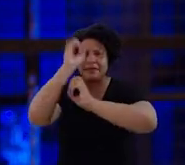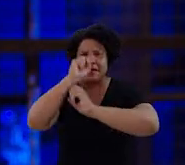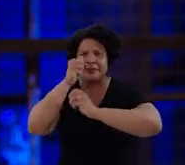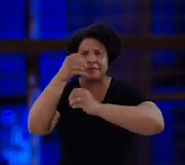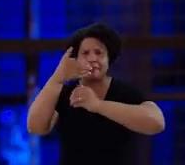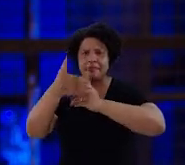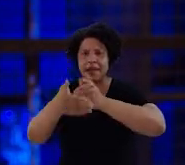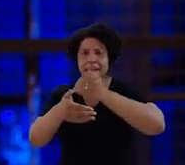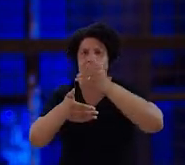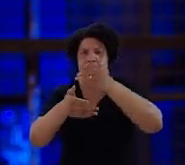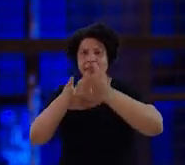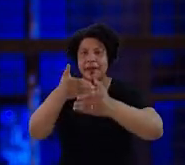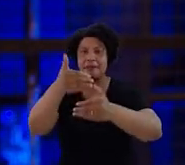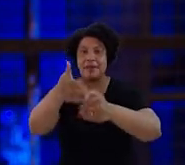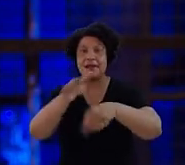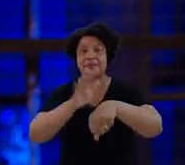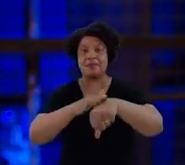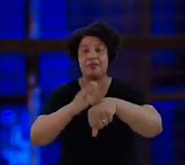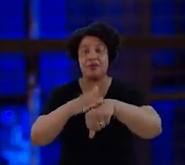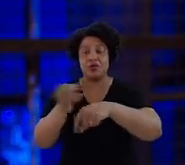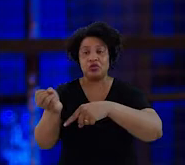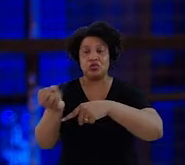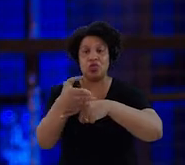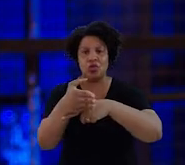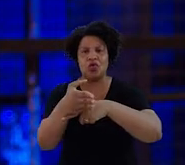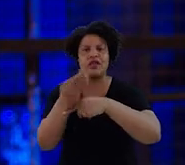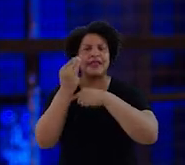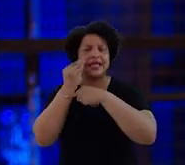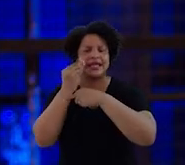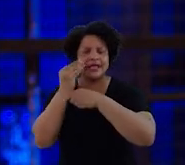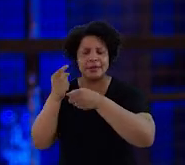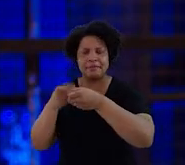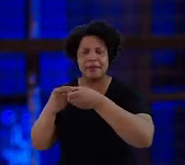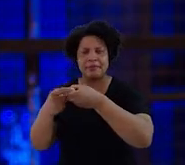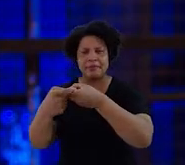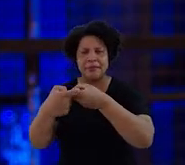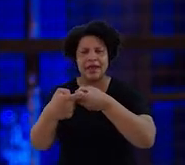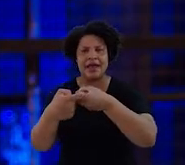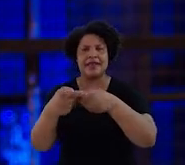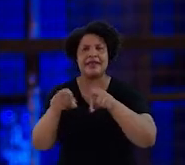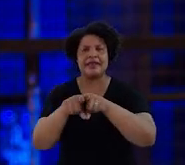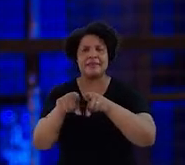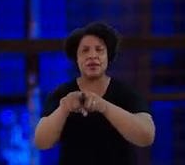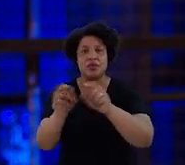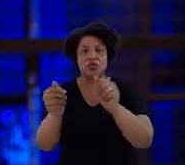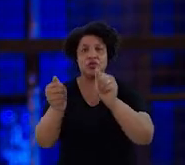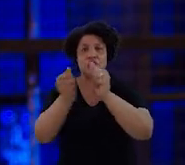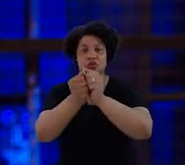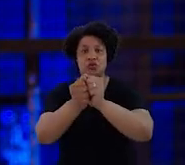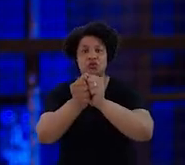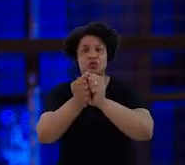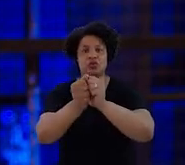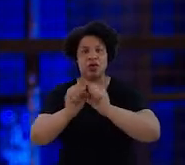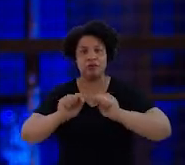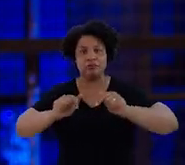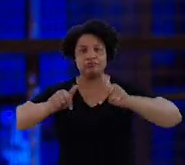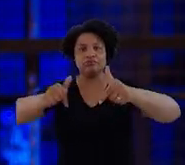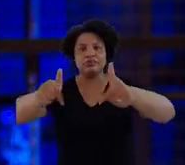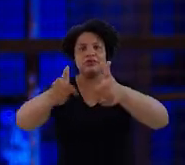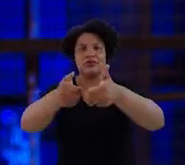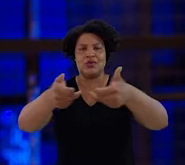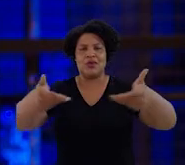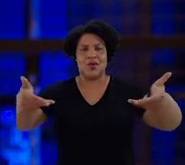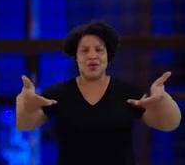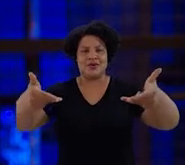momento, sabe? Procurando uns patrocínios aqui, uns correria ali, para estar junto e lançar coisas, sabe?